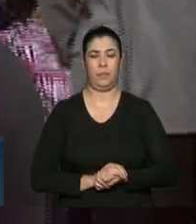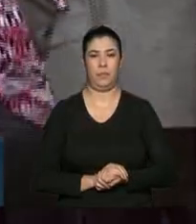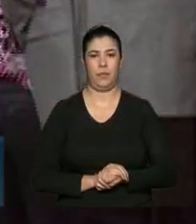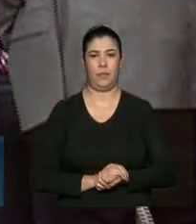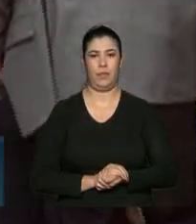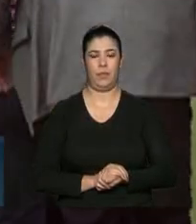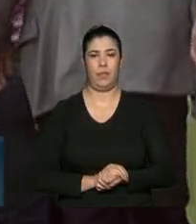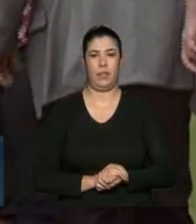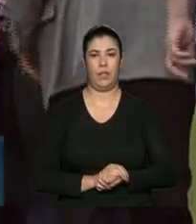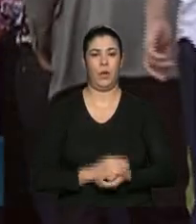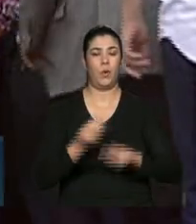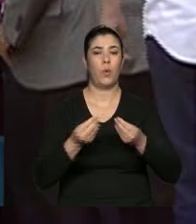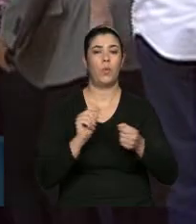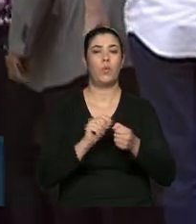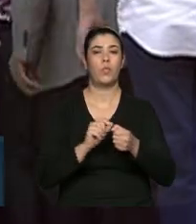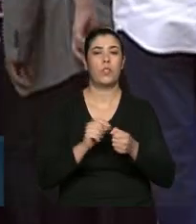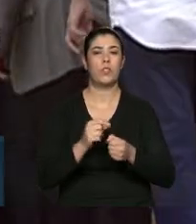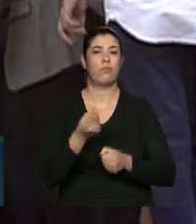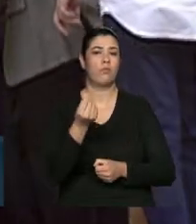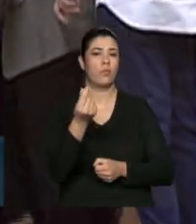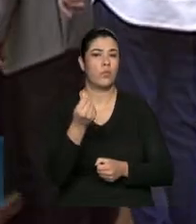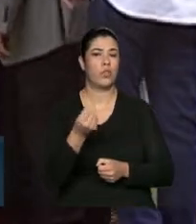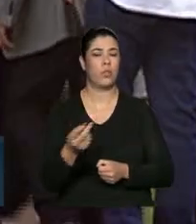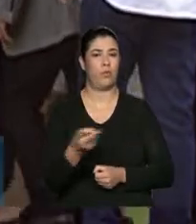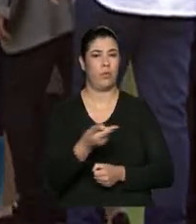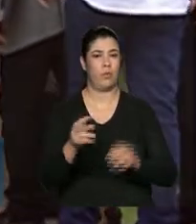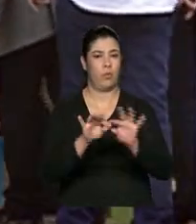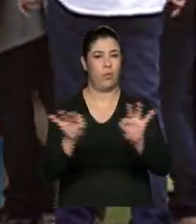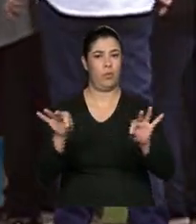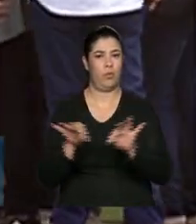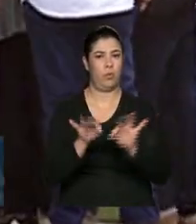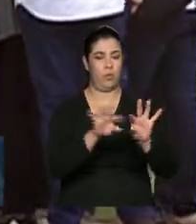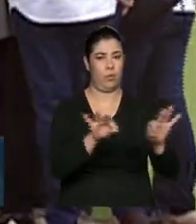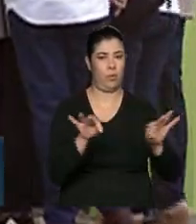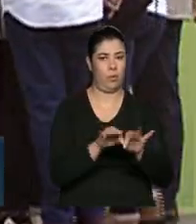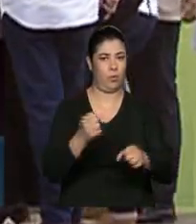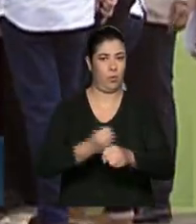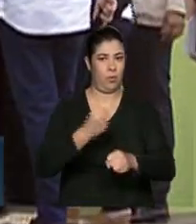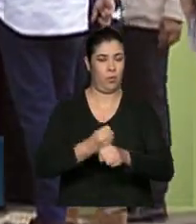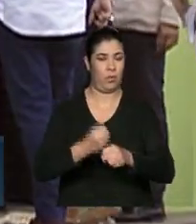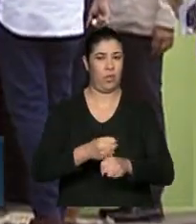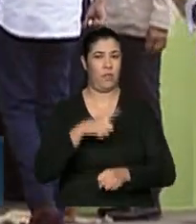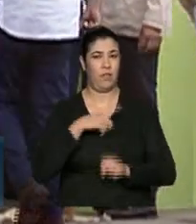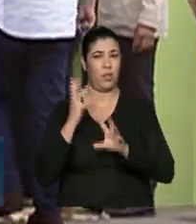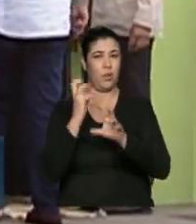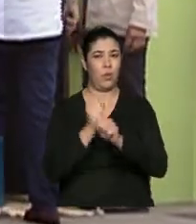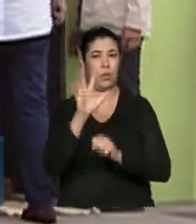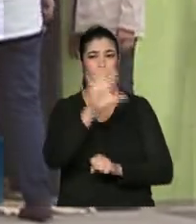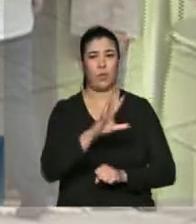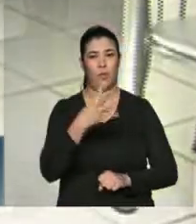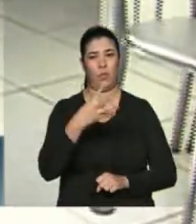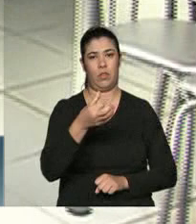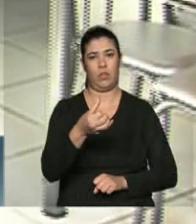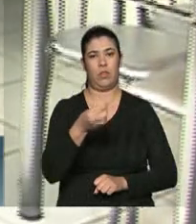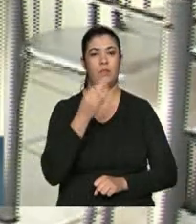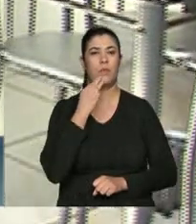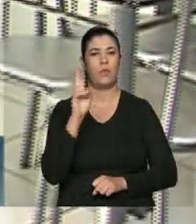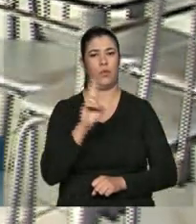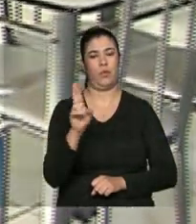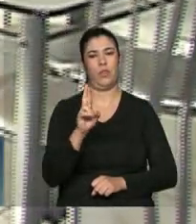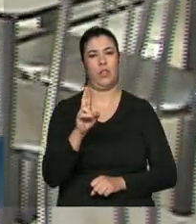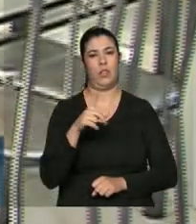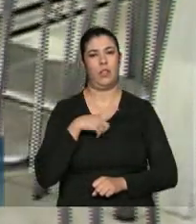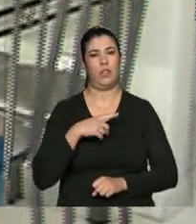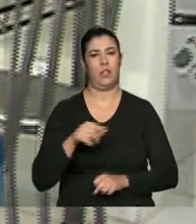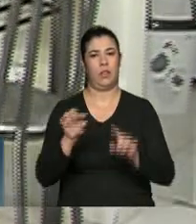Os investimentos para a construção dos dois condomínios que serão entregues hoje são de R$ 46 milhões. São os